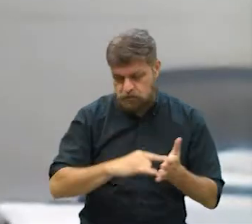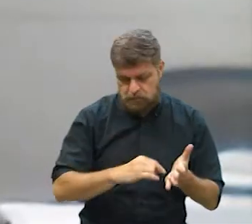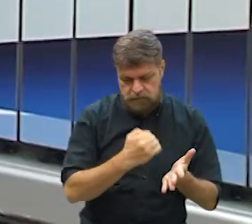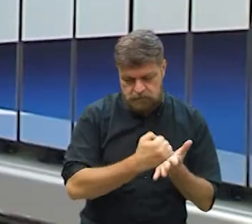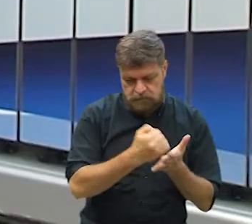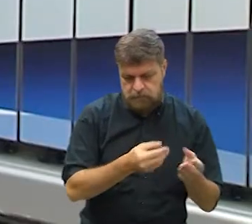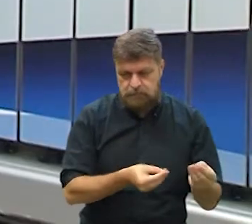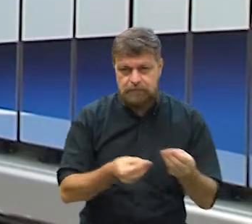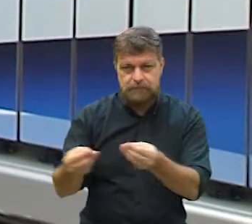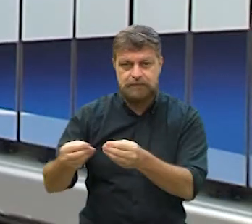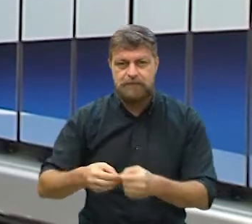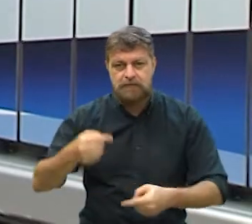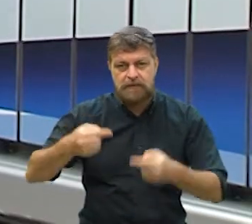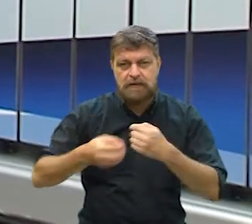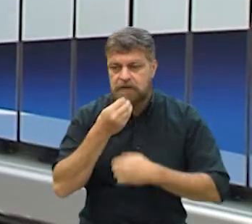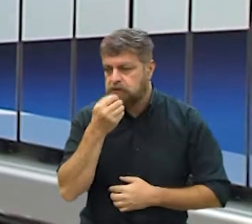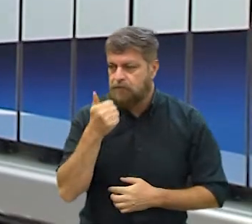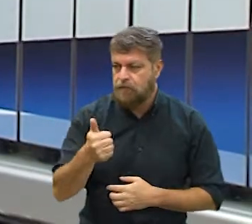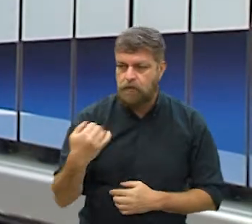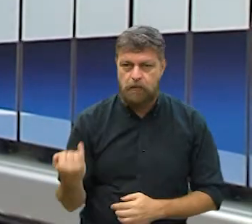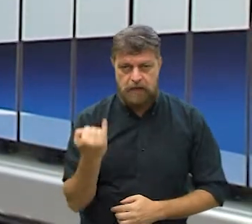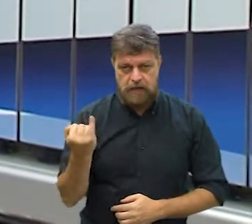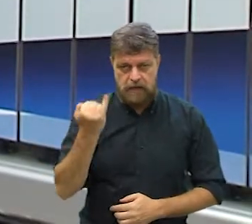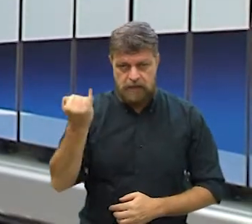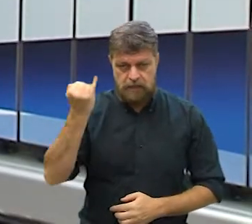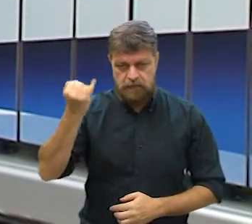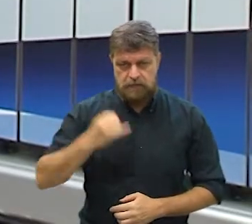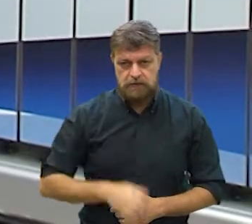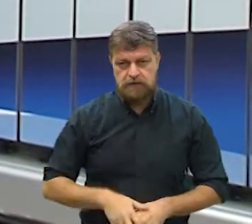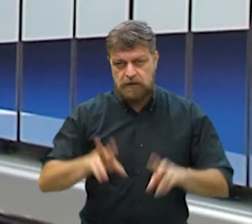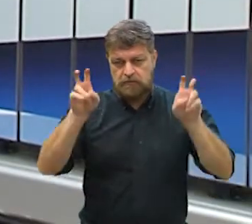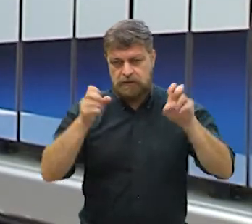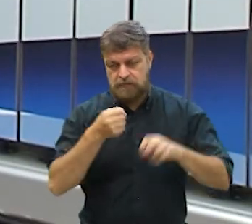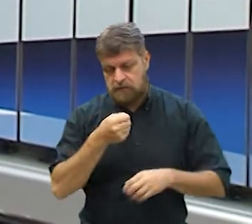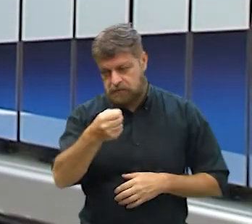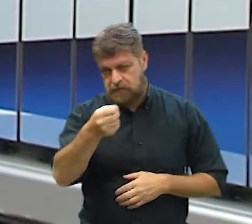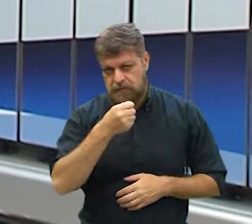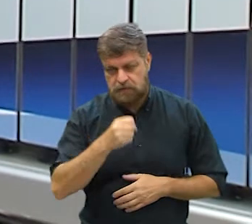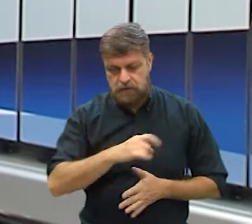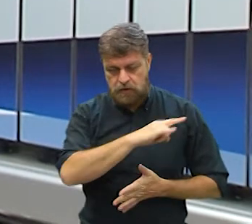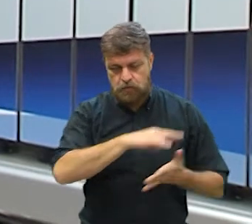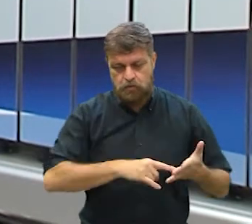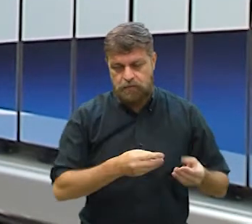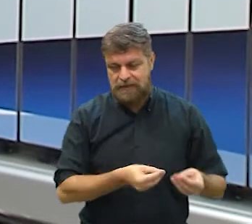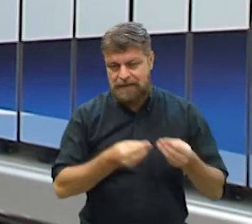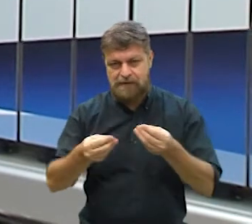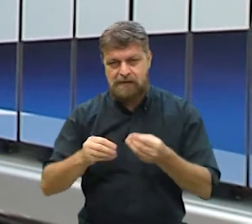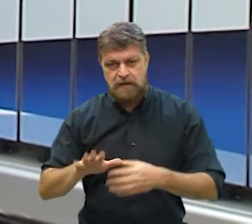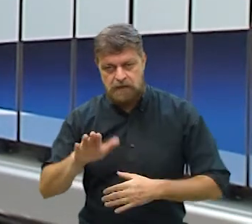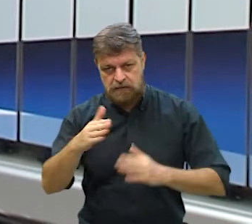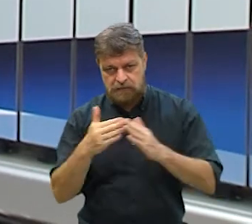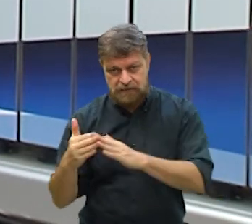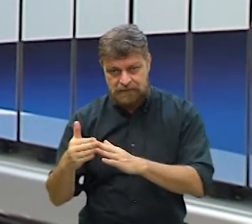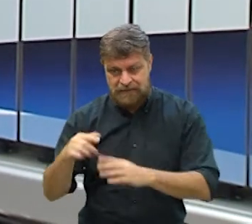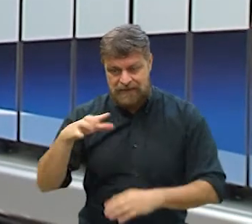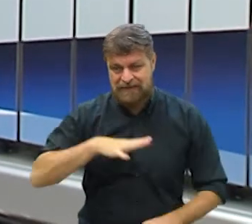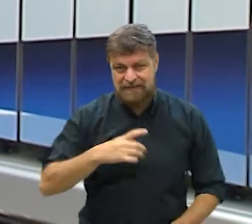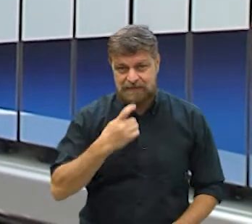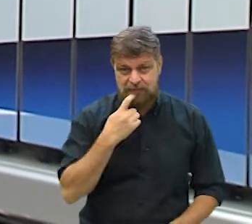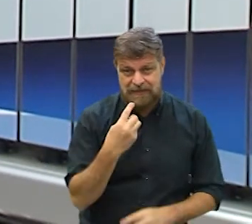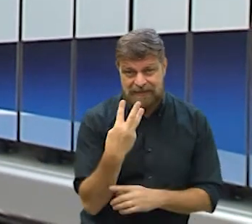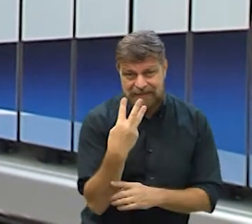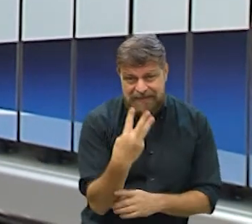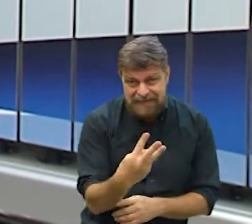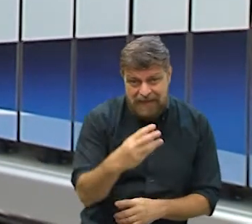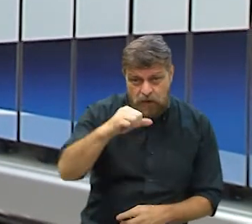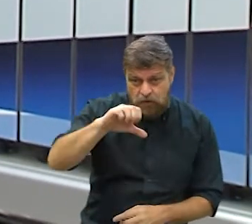regularizar. Debate bom, debate importante que nós estamos realizando aqui no Questão de Ordem sobre regularização fundiária, já que em Campinas